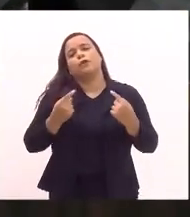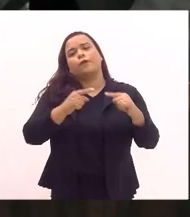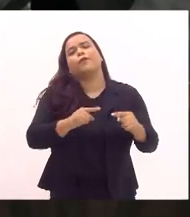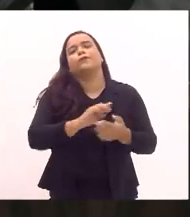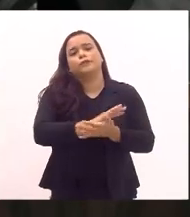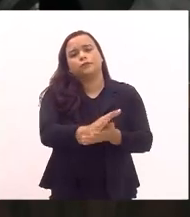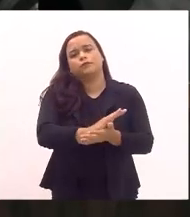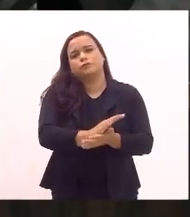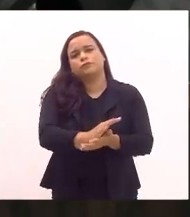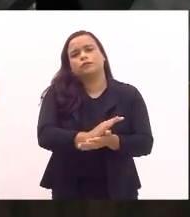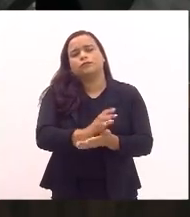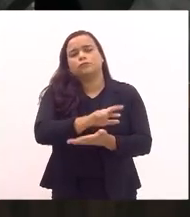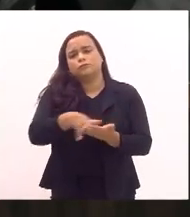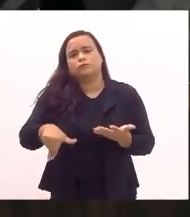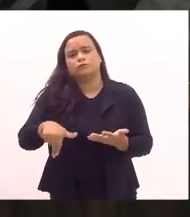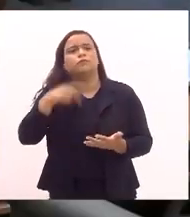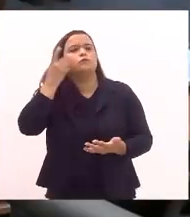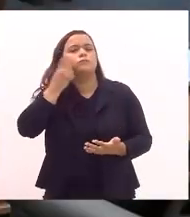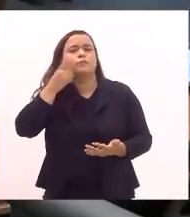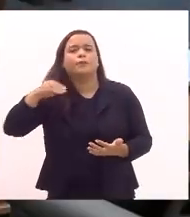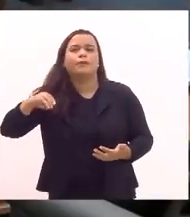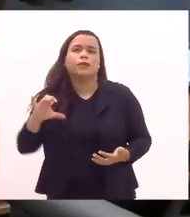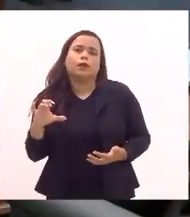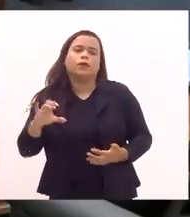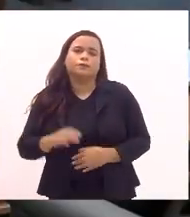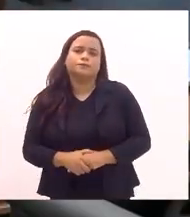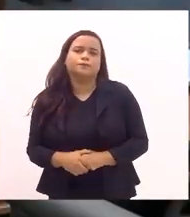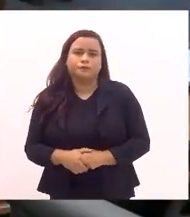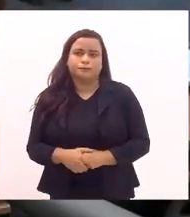às discriminações deputado Carlos minc